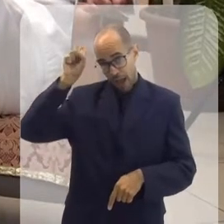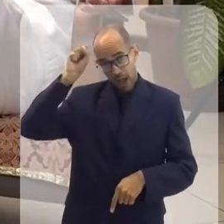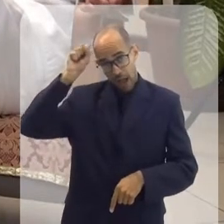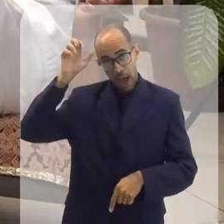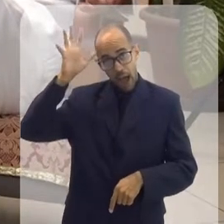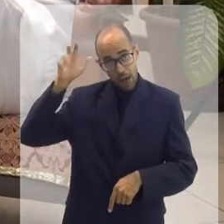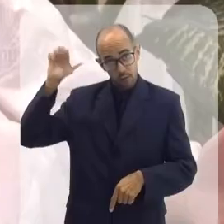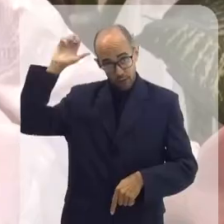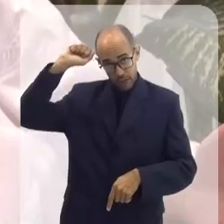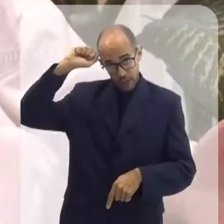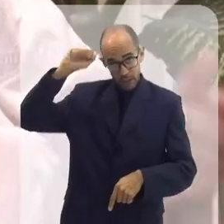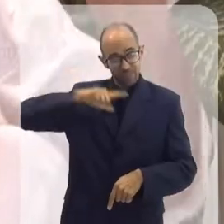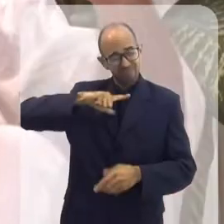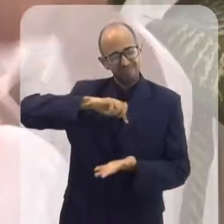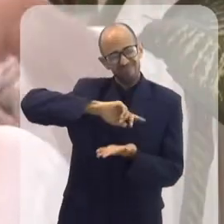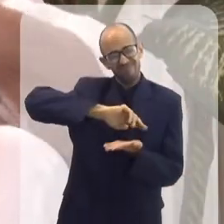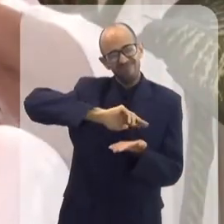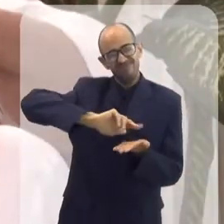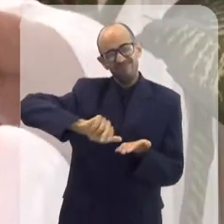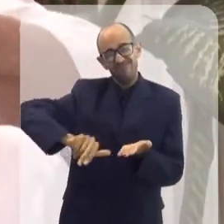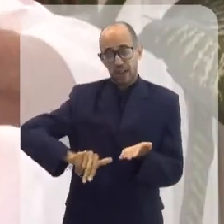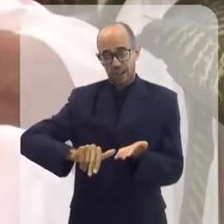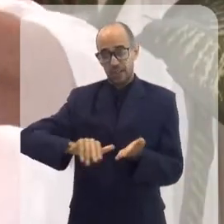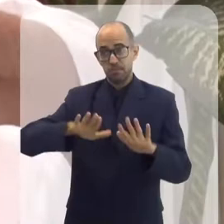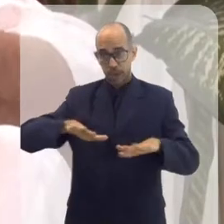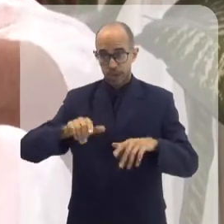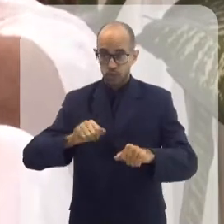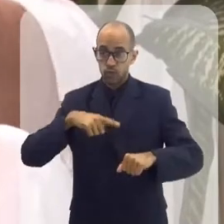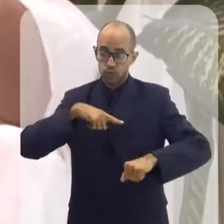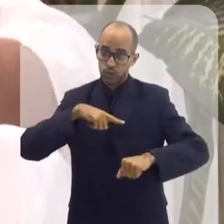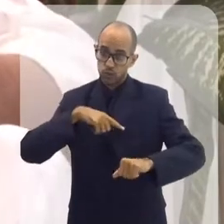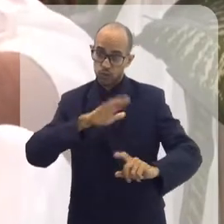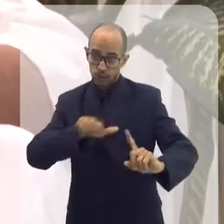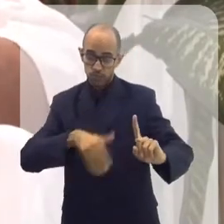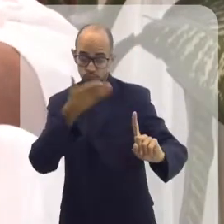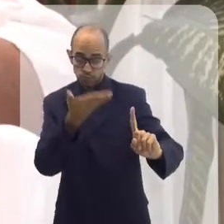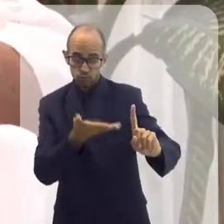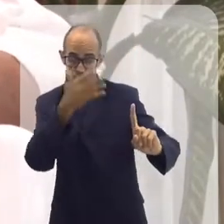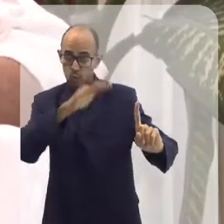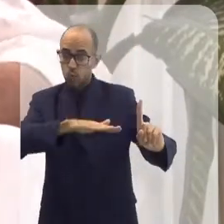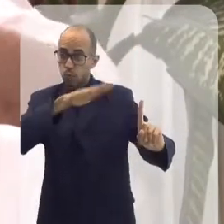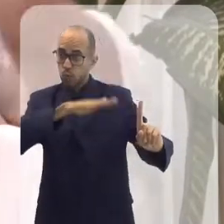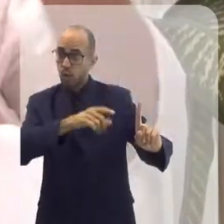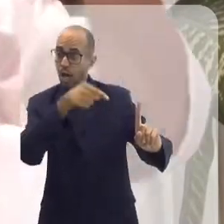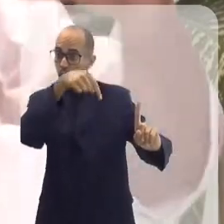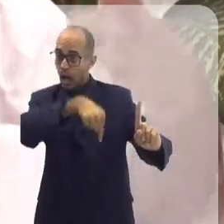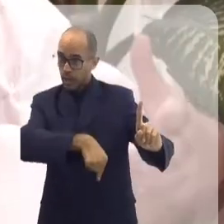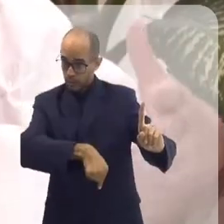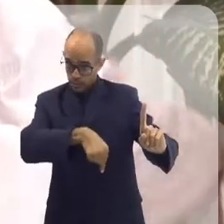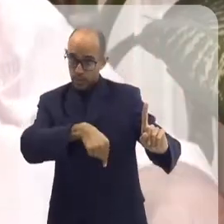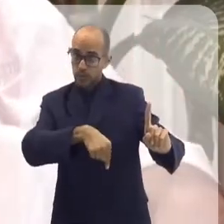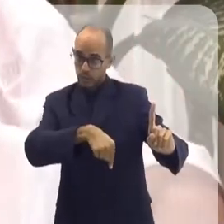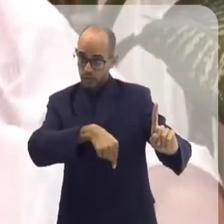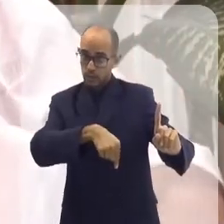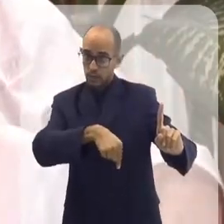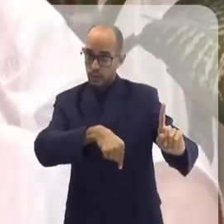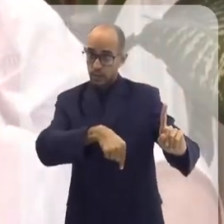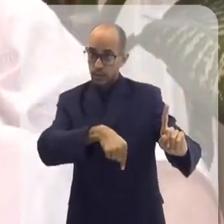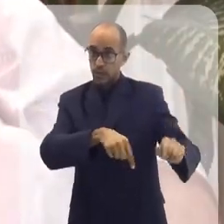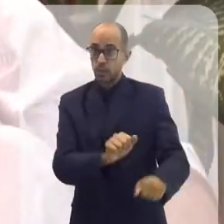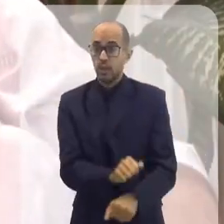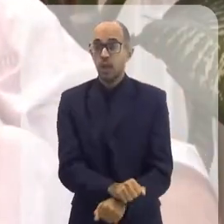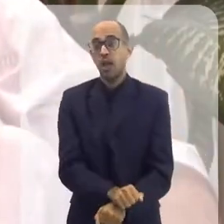e mais centenas mais os que são cultuados aqui no canal Black É por isso é importante a gente entendeu o Candomblé quatro religião brasileira